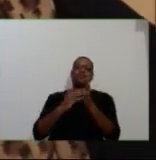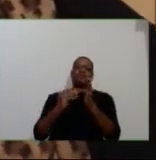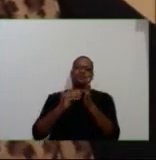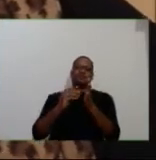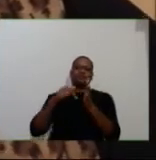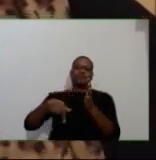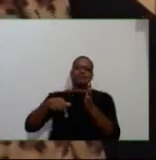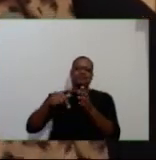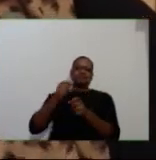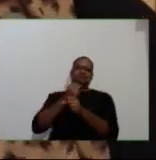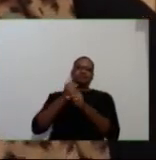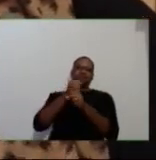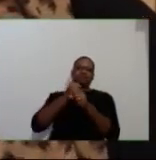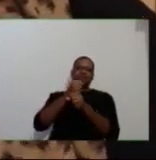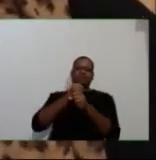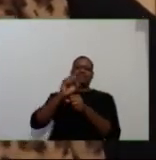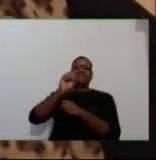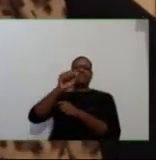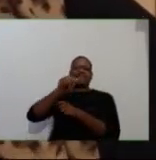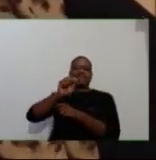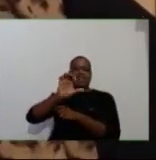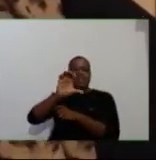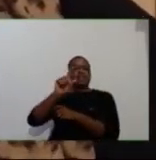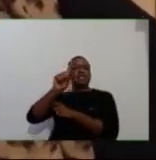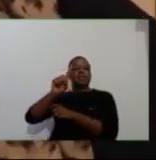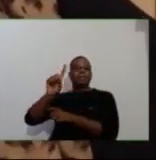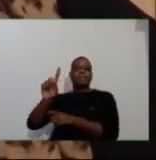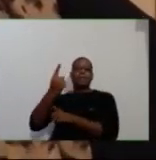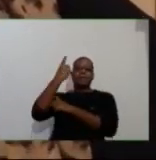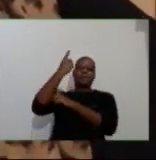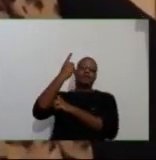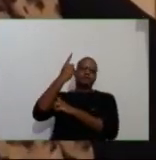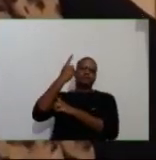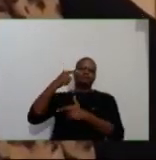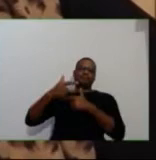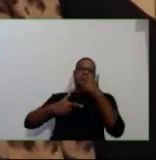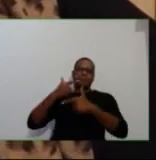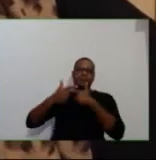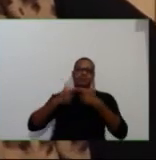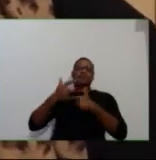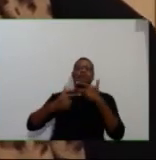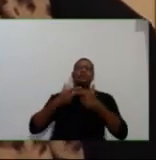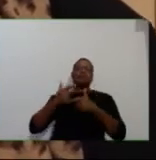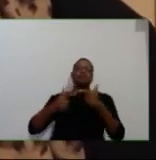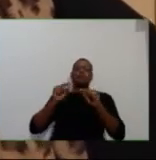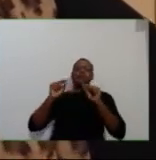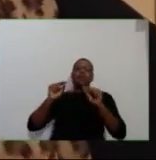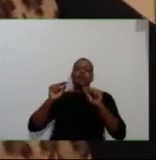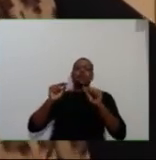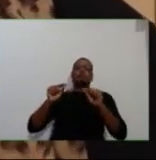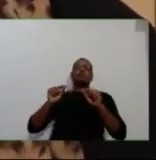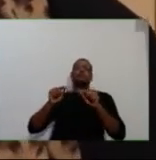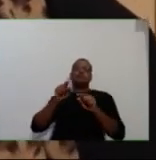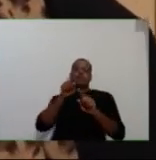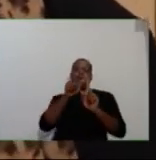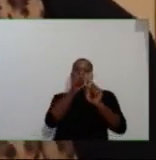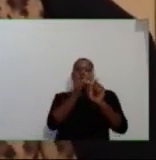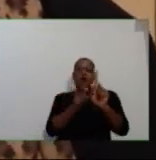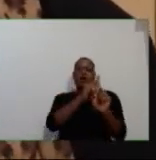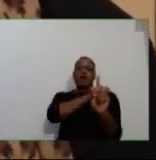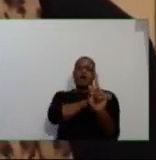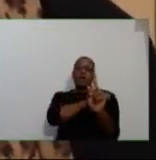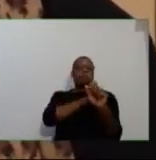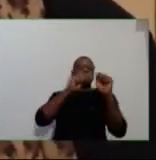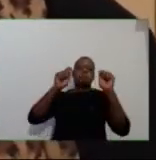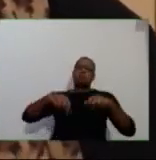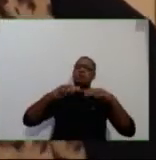é um pioneiro nesse trabalho, onde o aluno pode, na sua residência, em